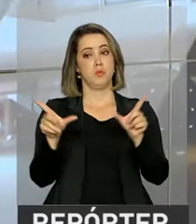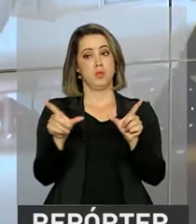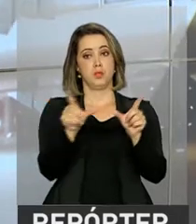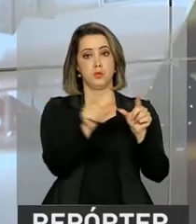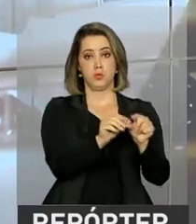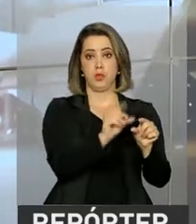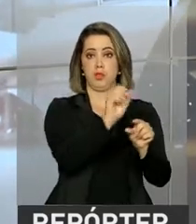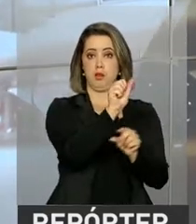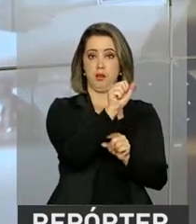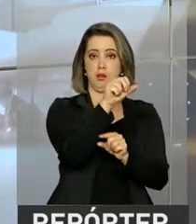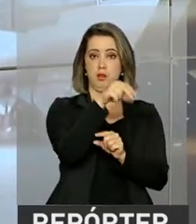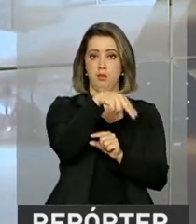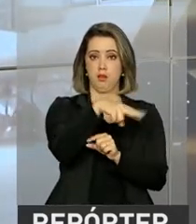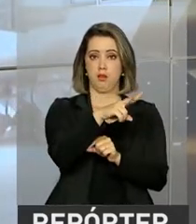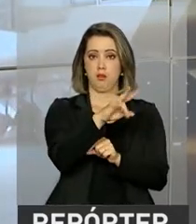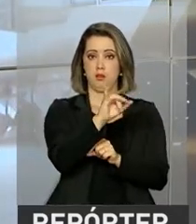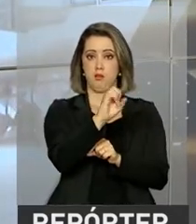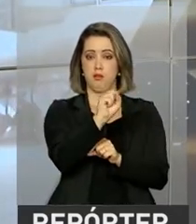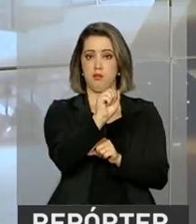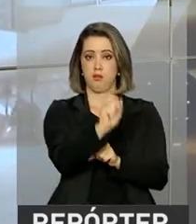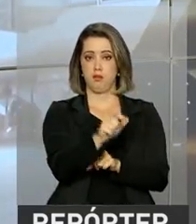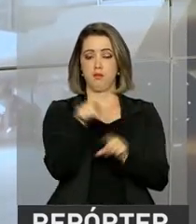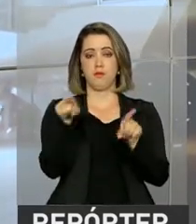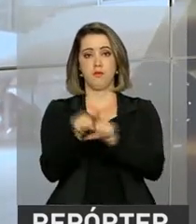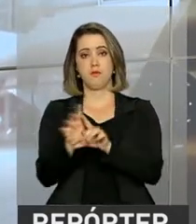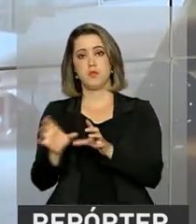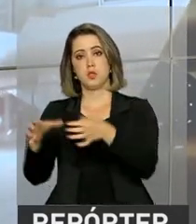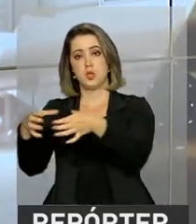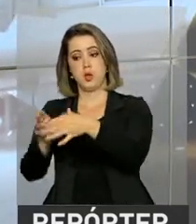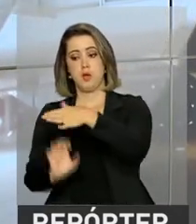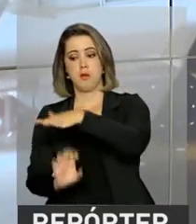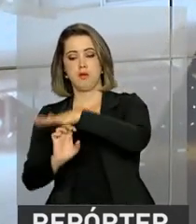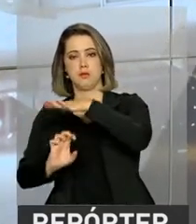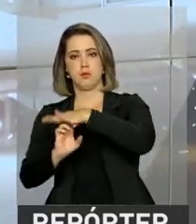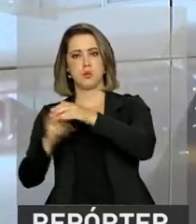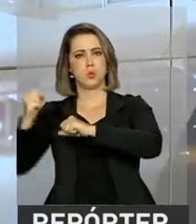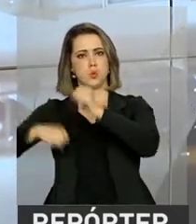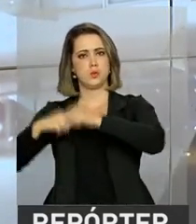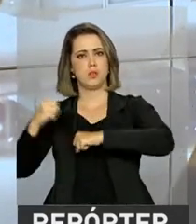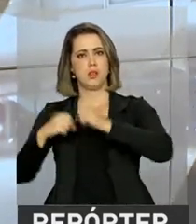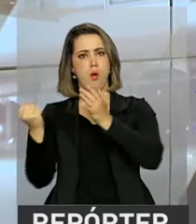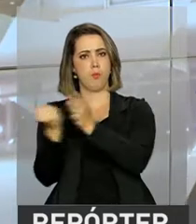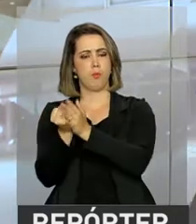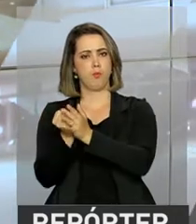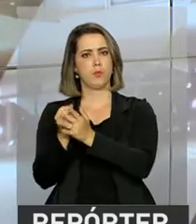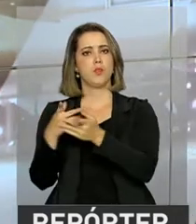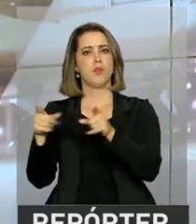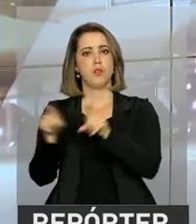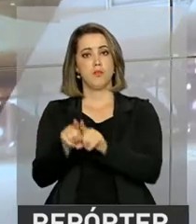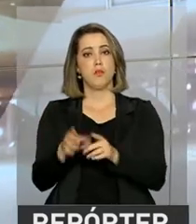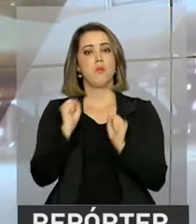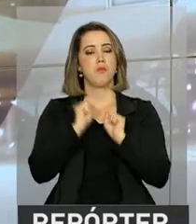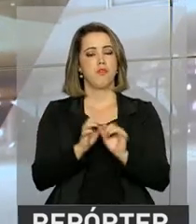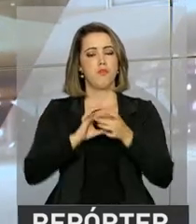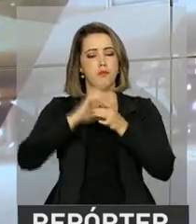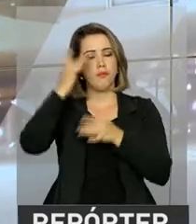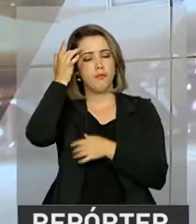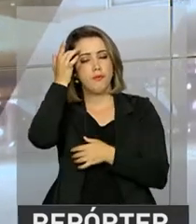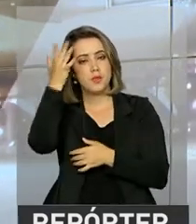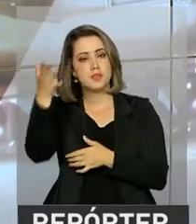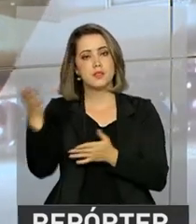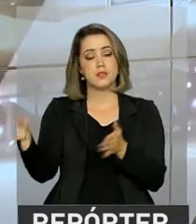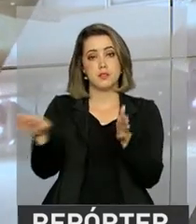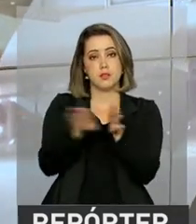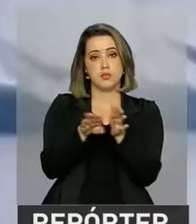sanitária eo instituto nacional de propriedade industrial vai facilitar a chegada de novos medicamentos genéricos ao